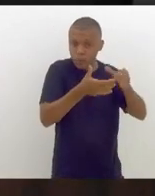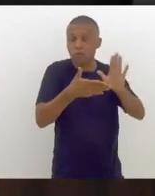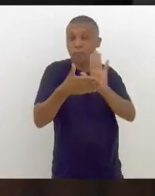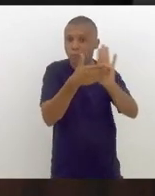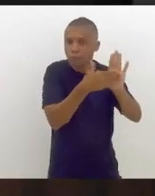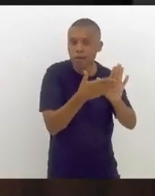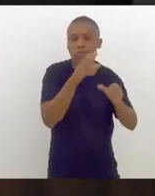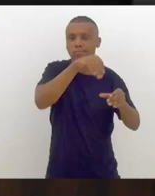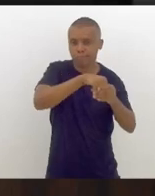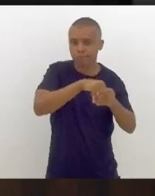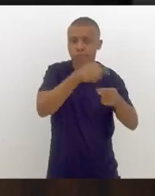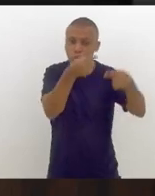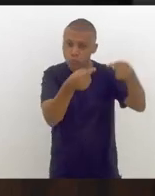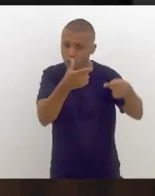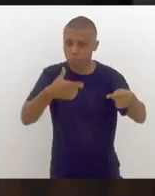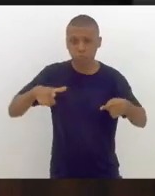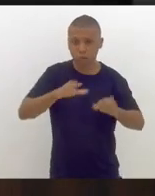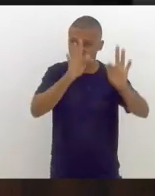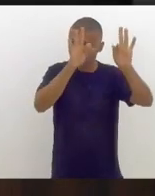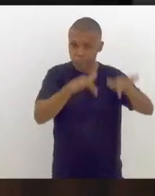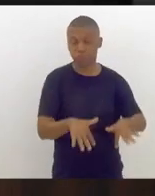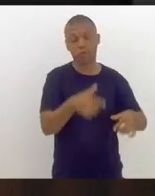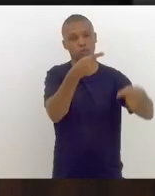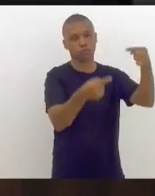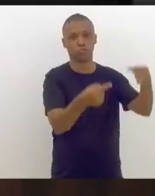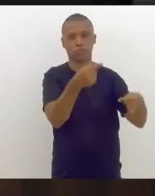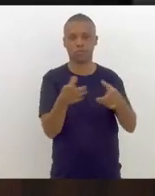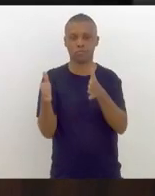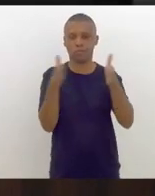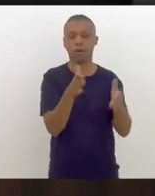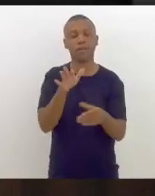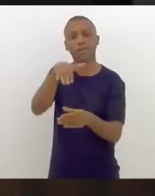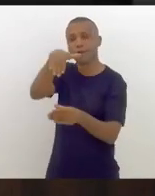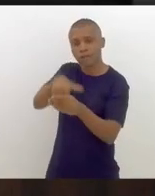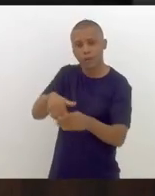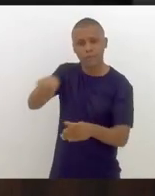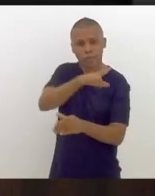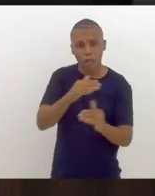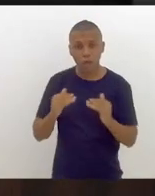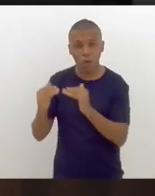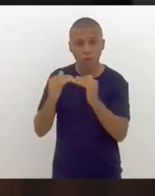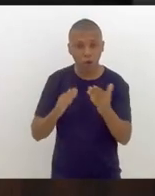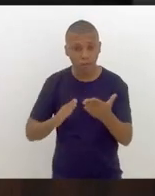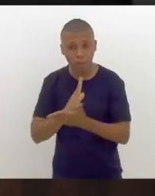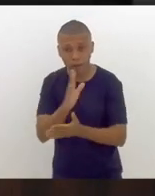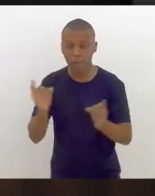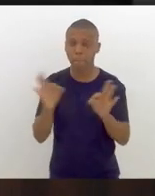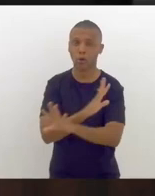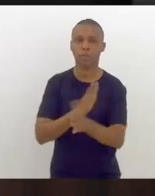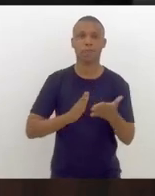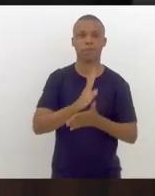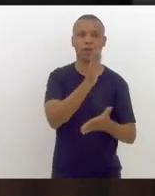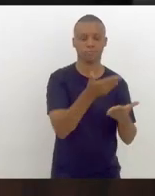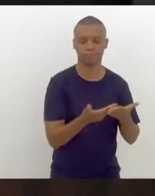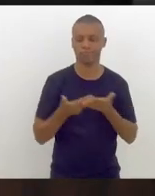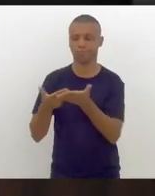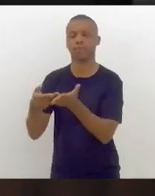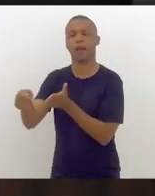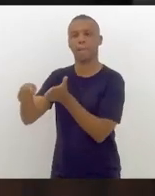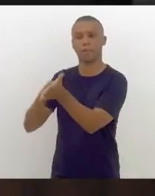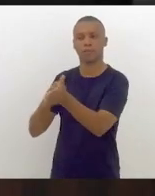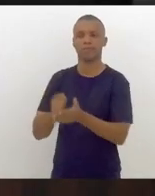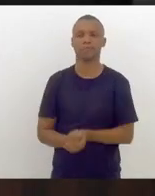em discussão em votação seus que aprovam permaneças Como estão aprovados vai a promulgação